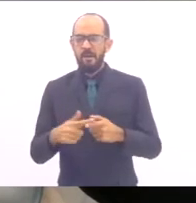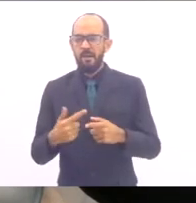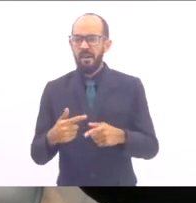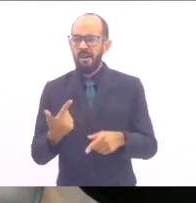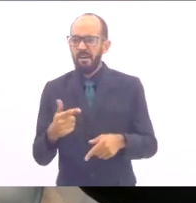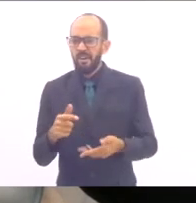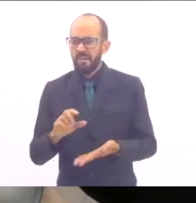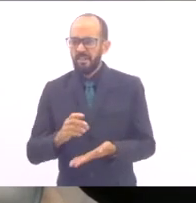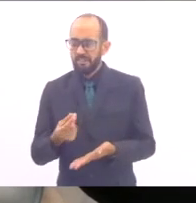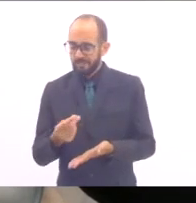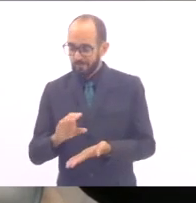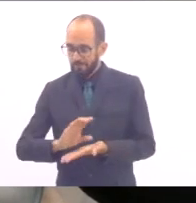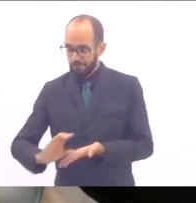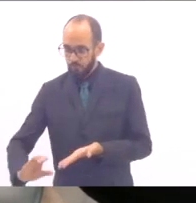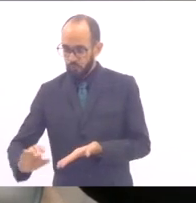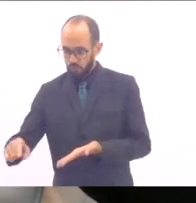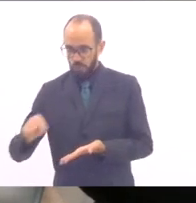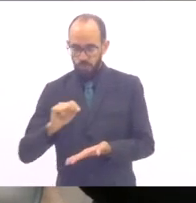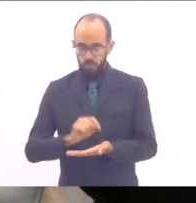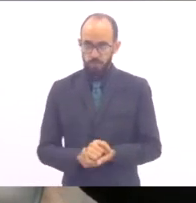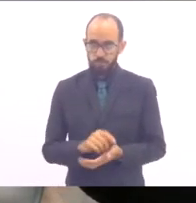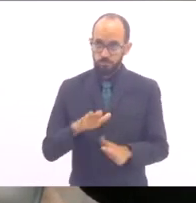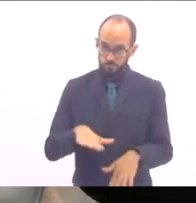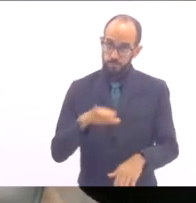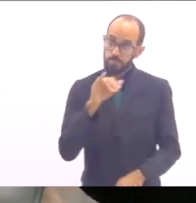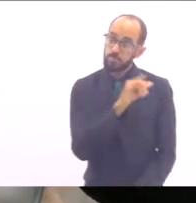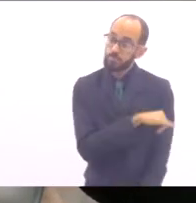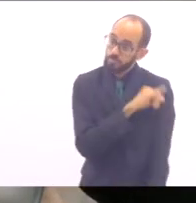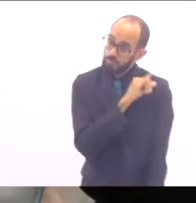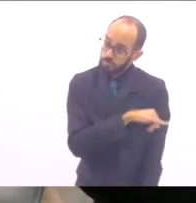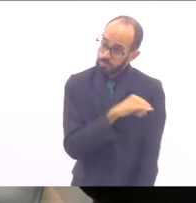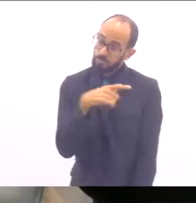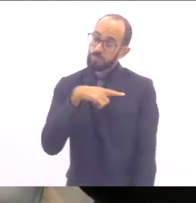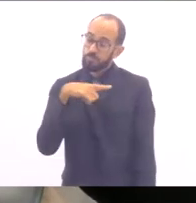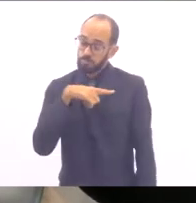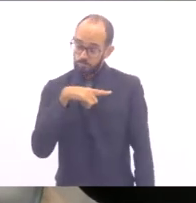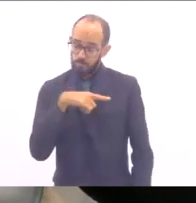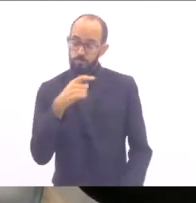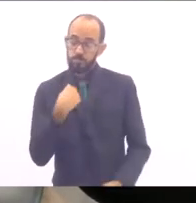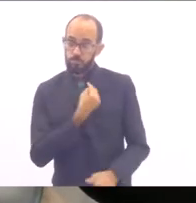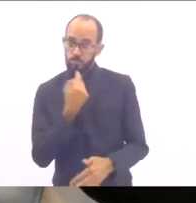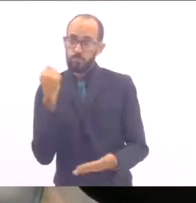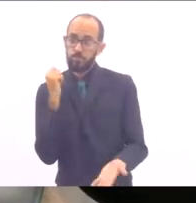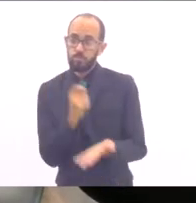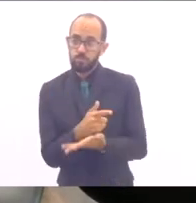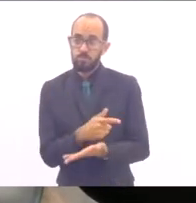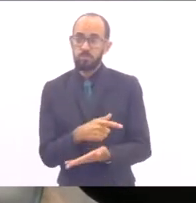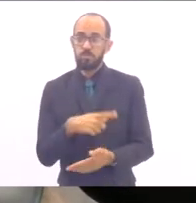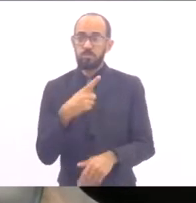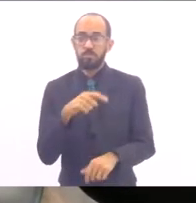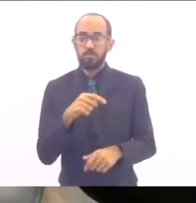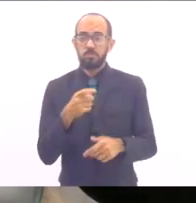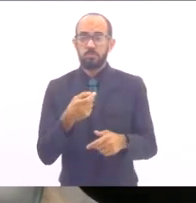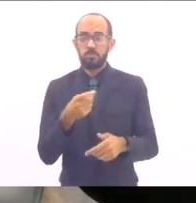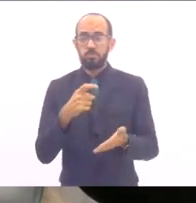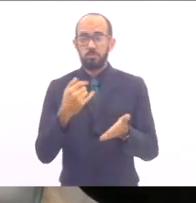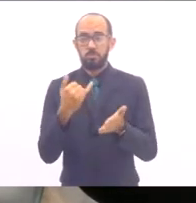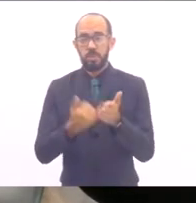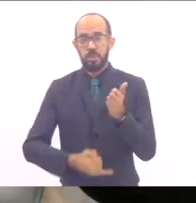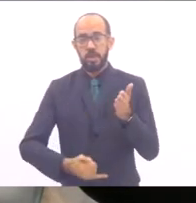recursos específicos para isso, mas o município do Rio de Janeiro tem sim. Né, a gente paga uma taxa de lixo dentro do IPTU, né, todo